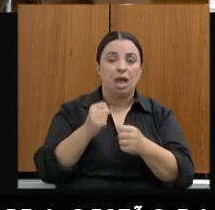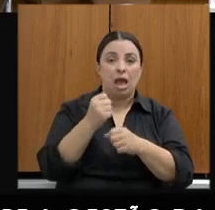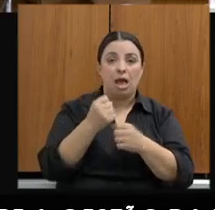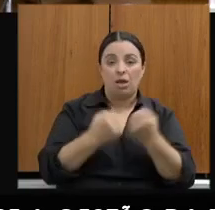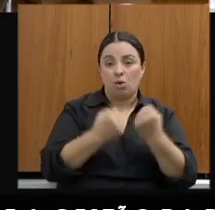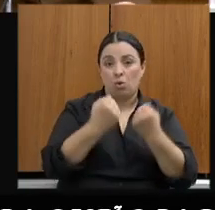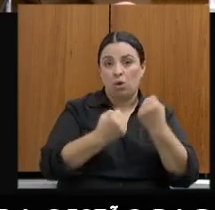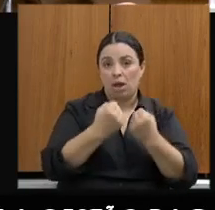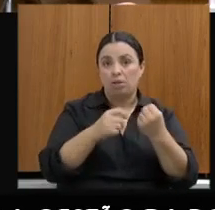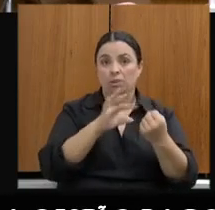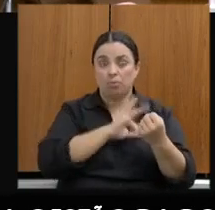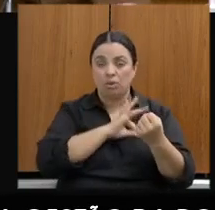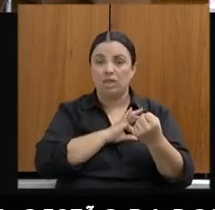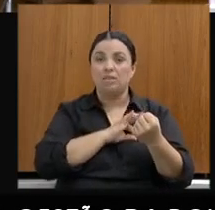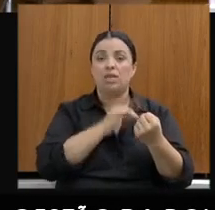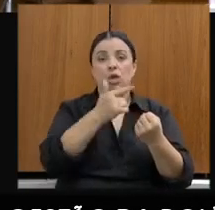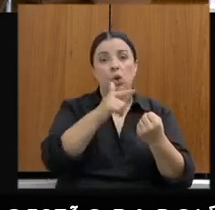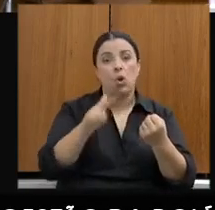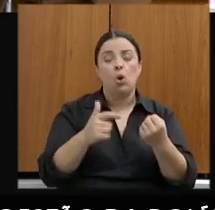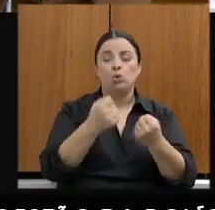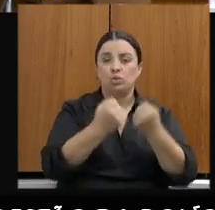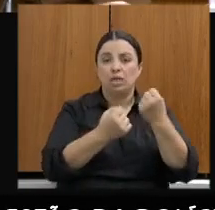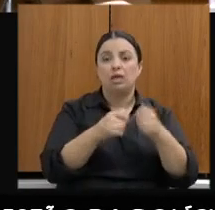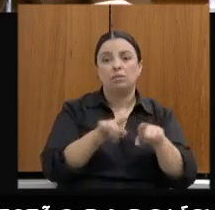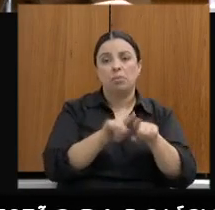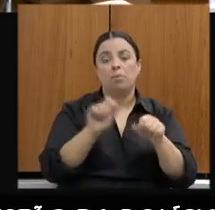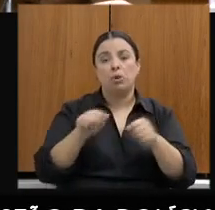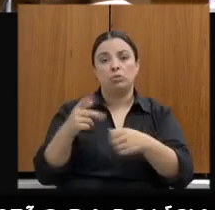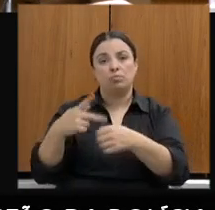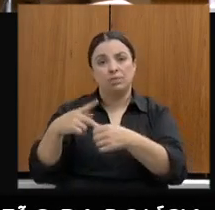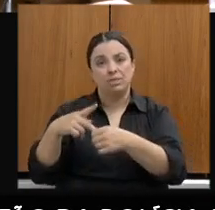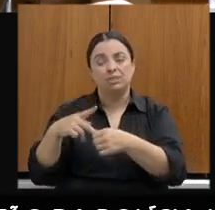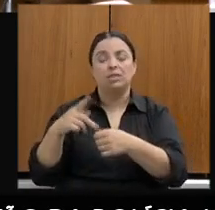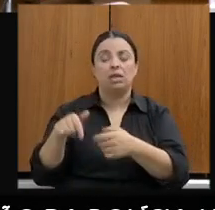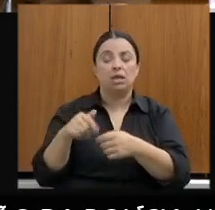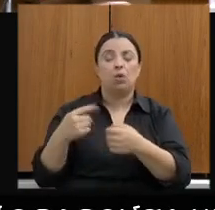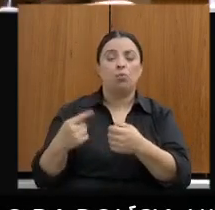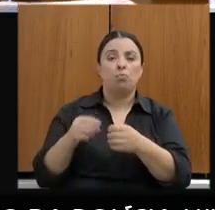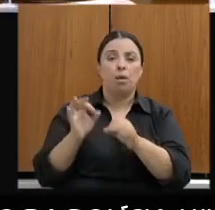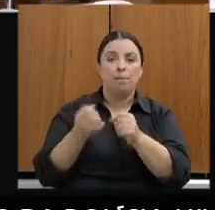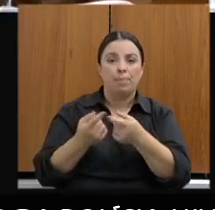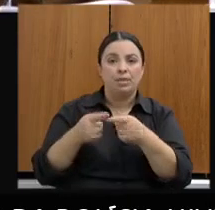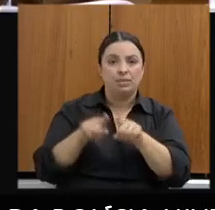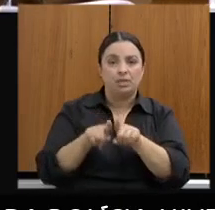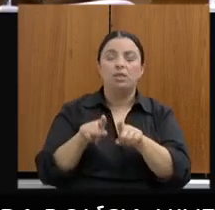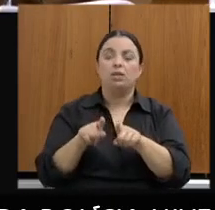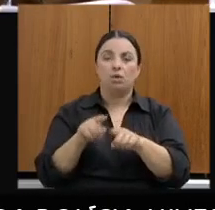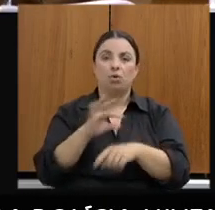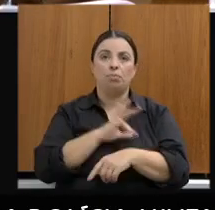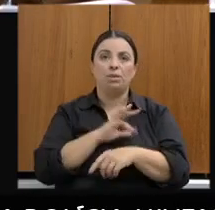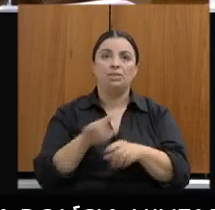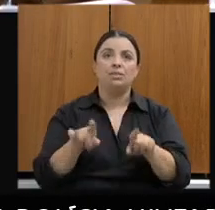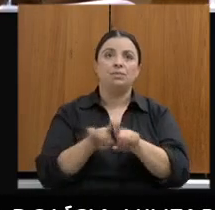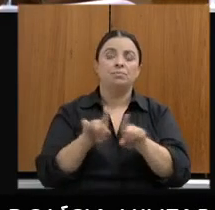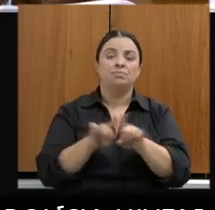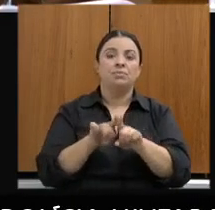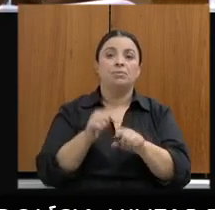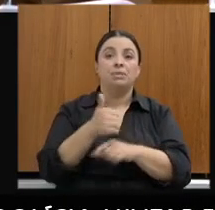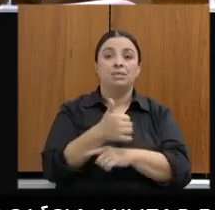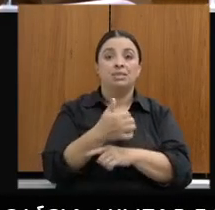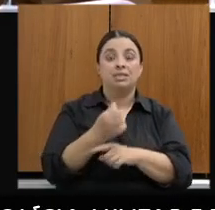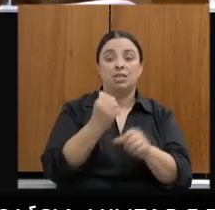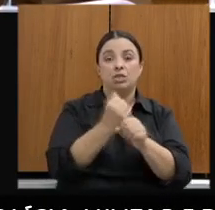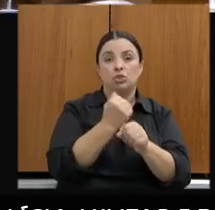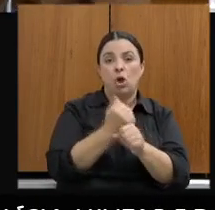no investimento tão de Seis Milhões espalhados de forma estratégica na em todo o nosso estado foram 16 obras de construção e